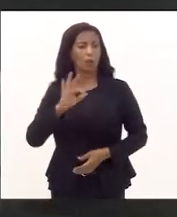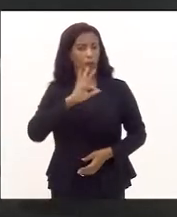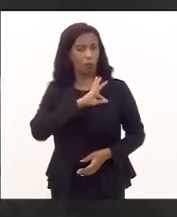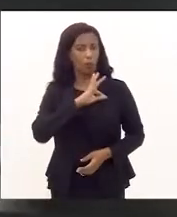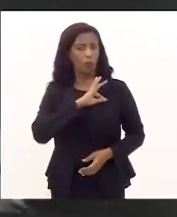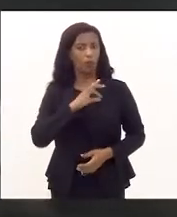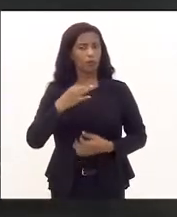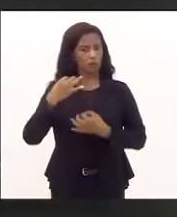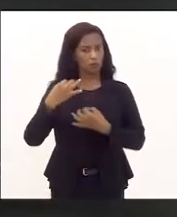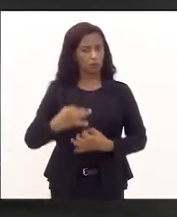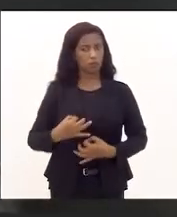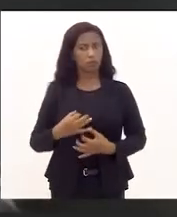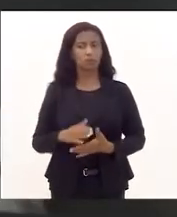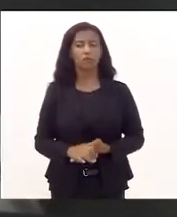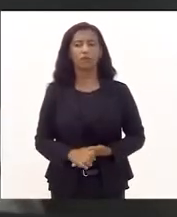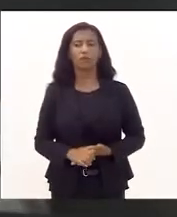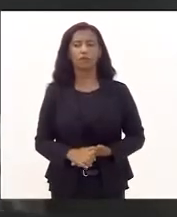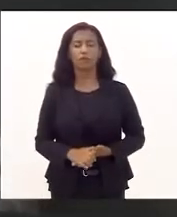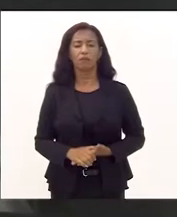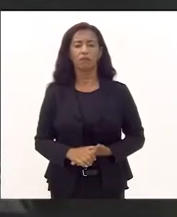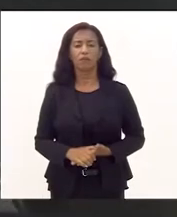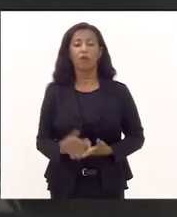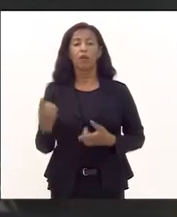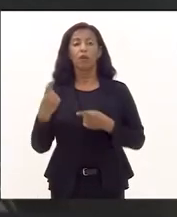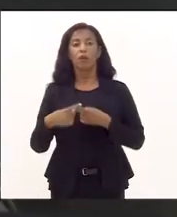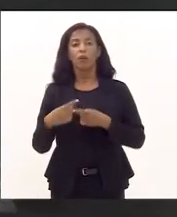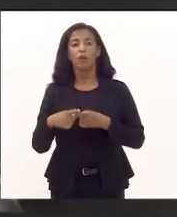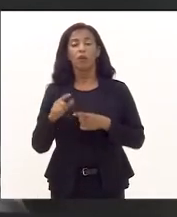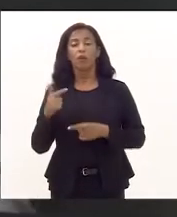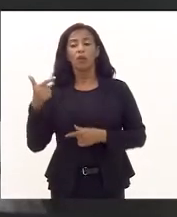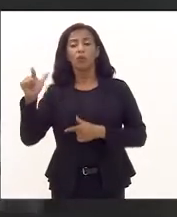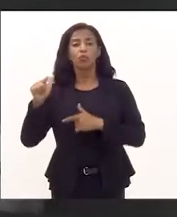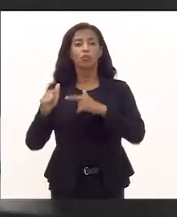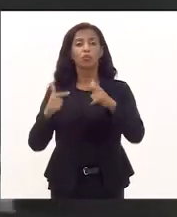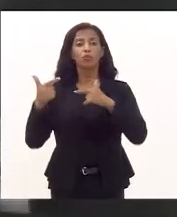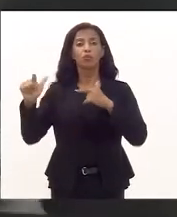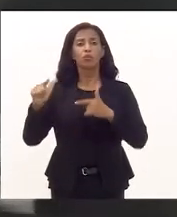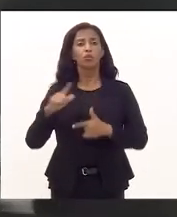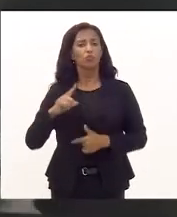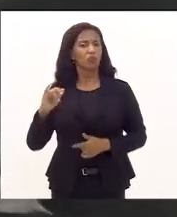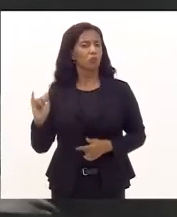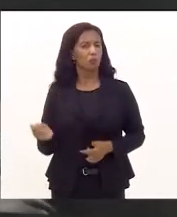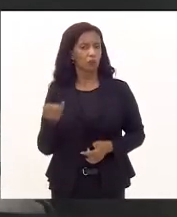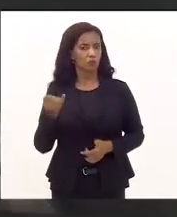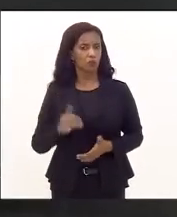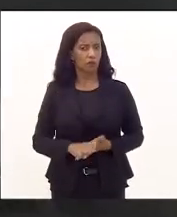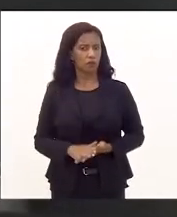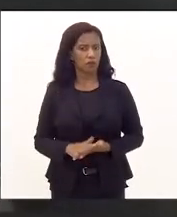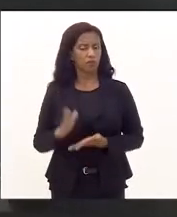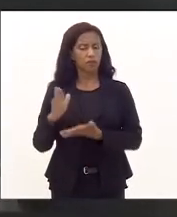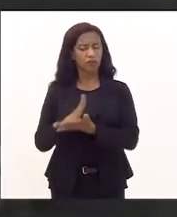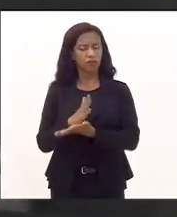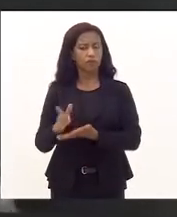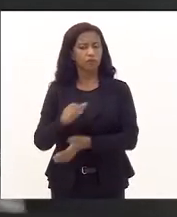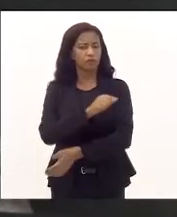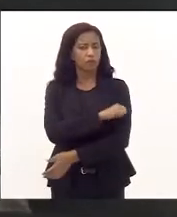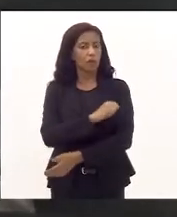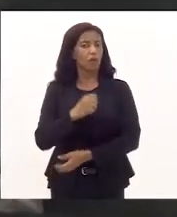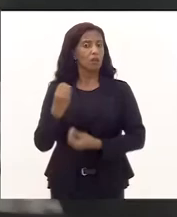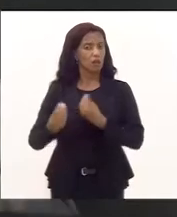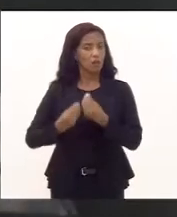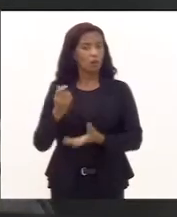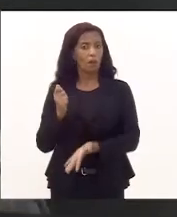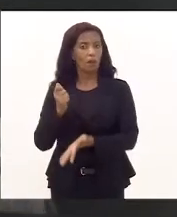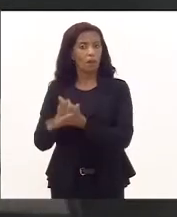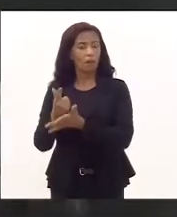policial militar, por que que esses outros não têm a chance? Alguns alunos têm condição de pagar